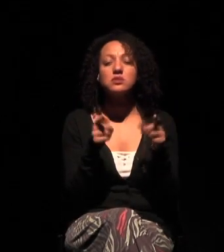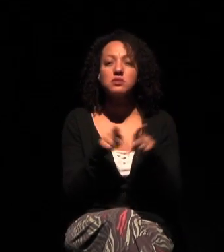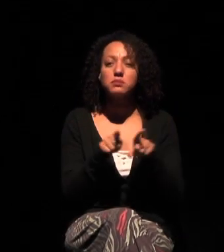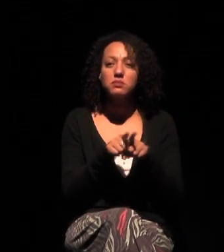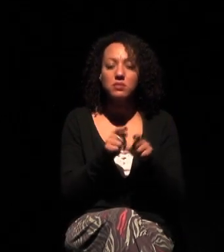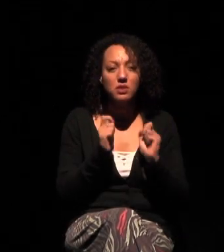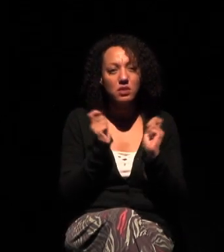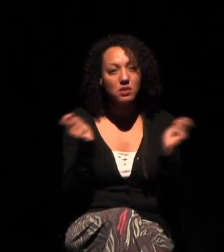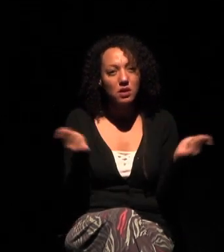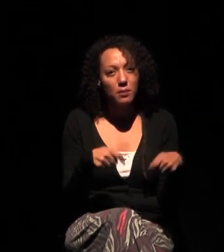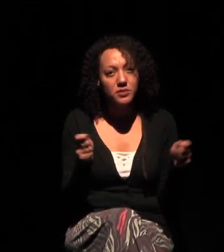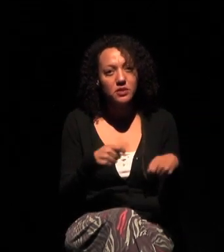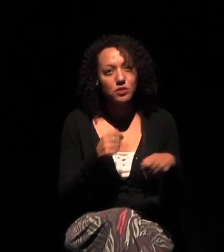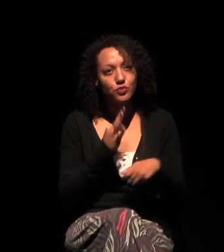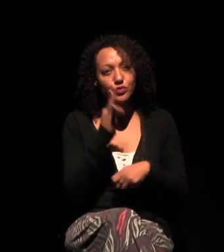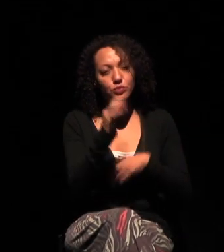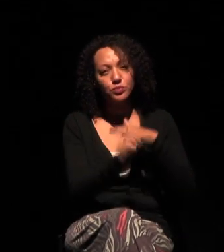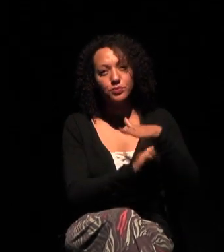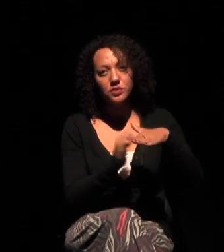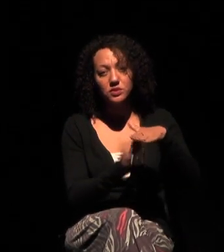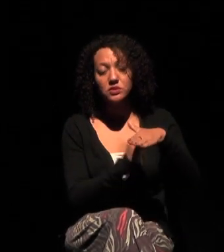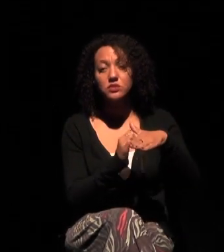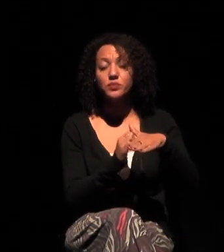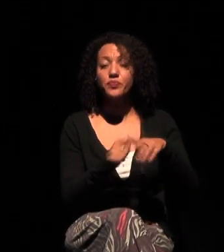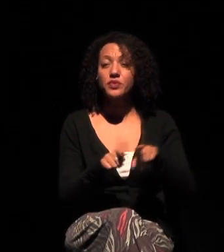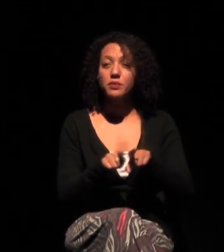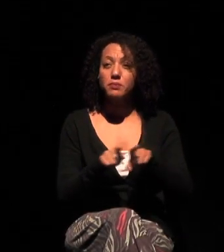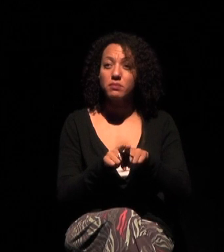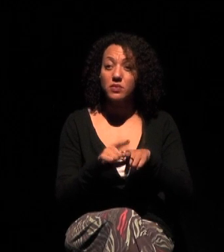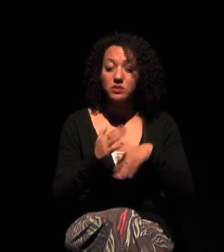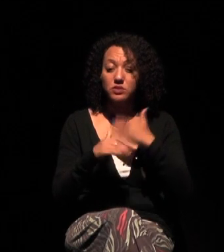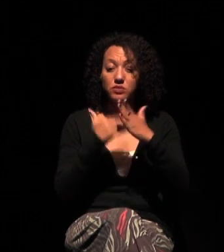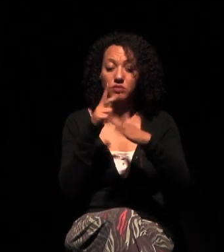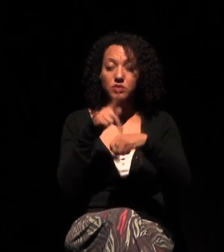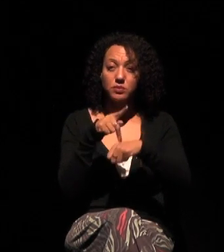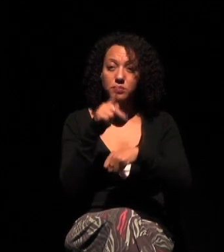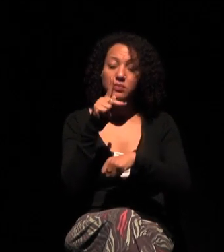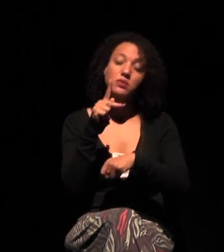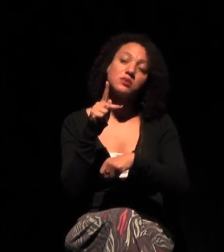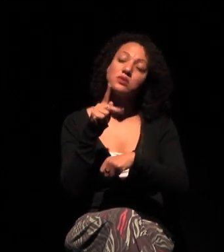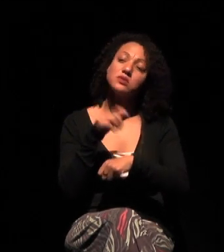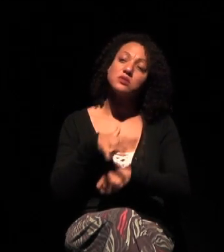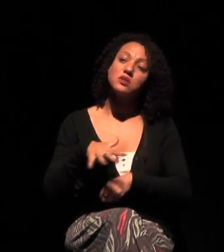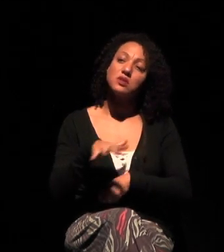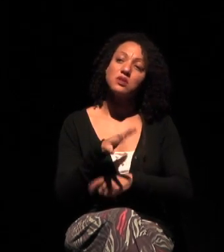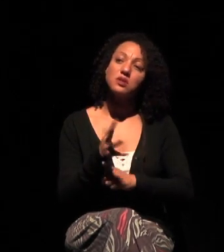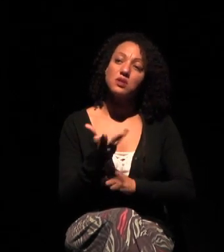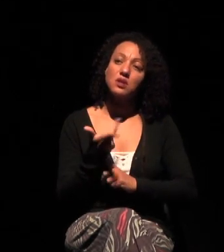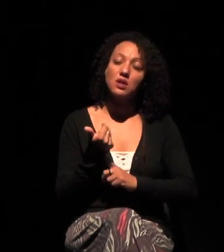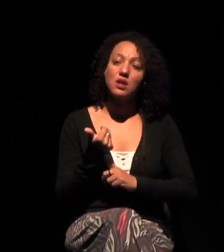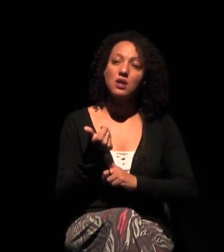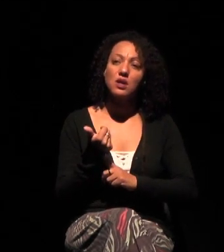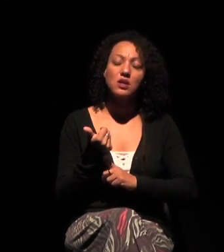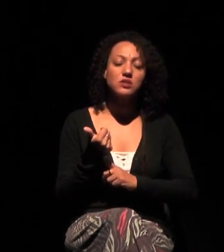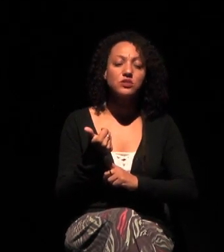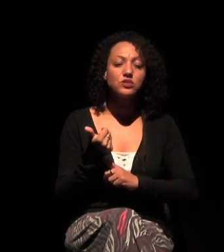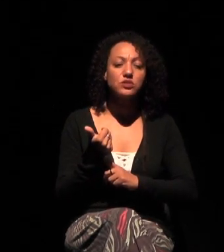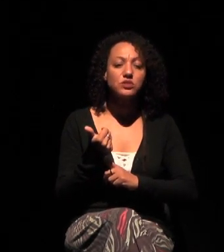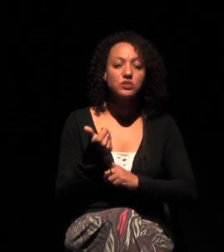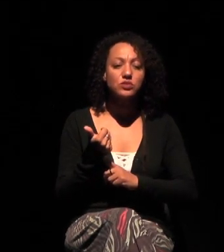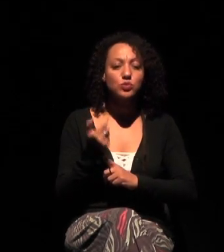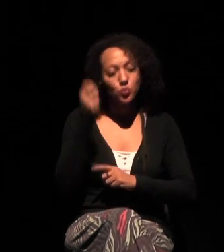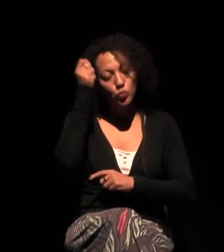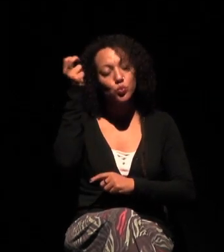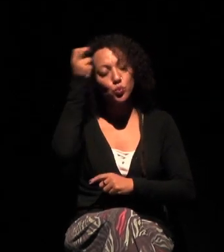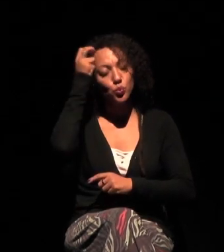capacitação para o empreendedorismo e neste momento estamos a desenvolver uma pós graduação é na área das artes da cultura e dos negócios na era